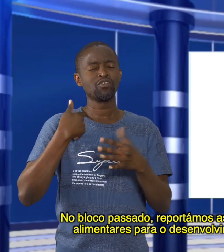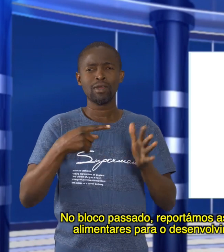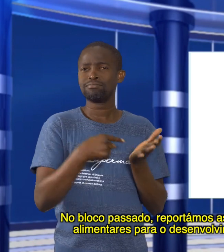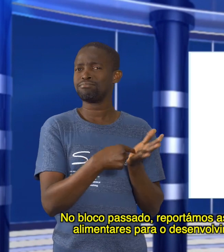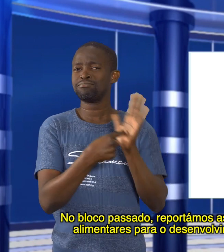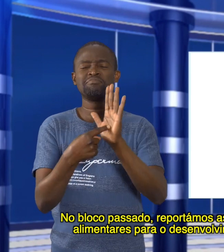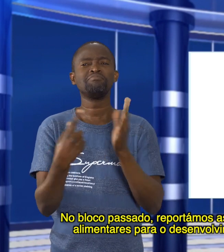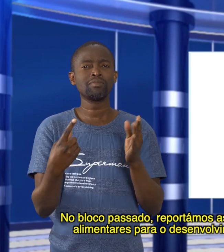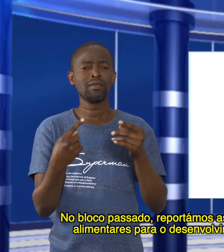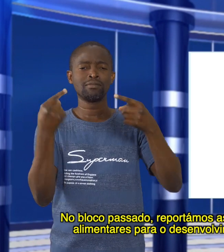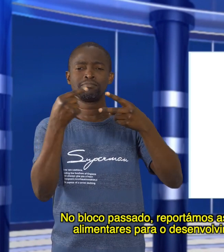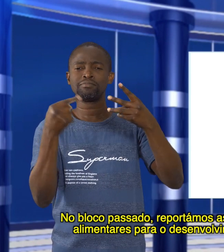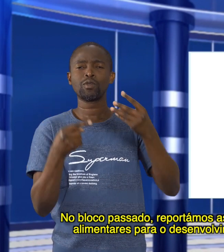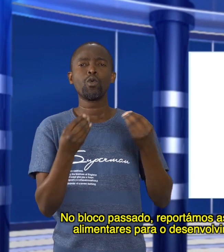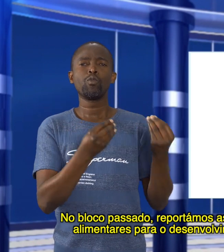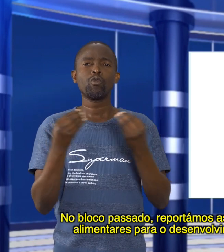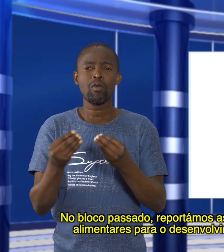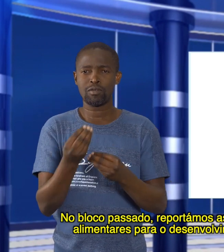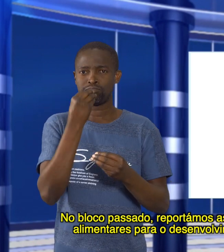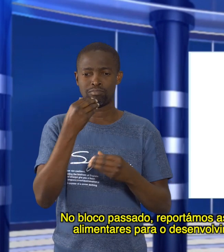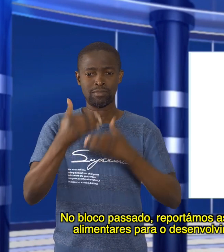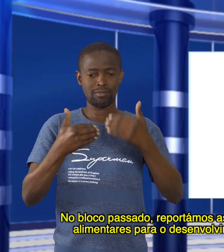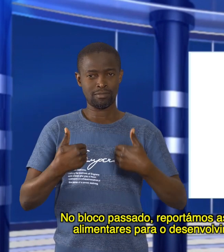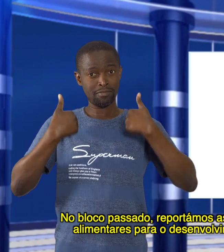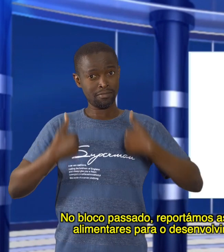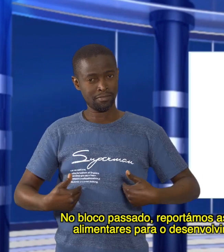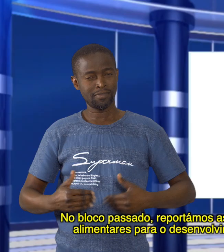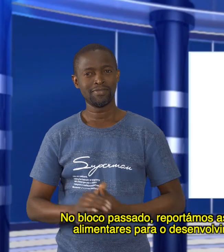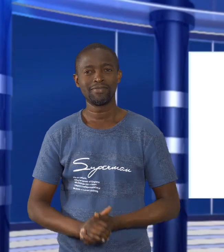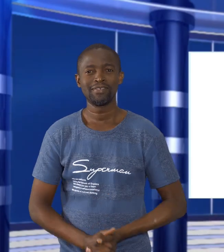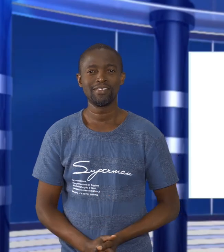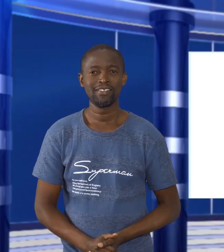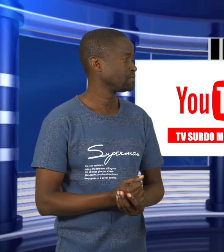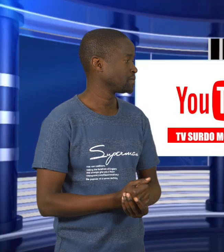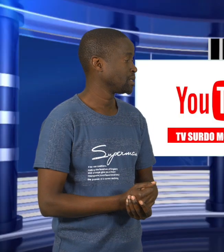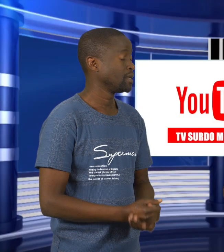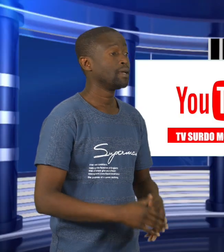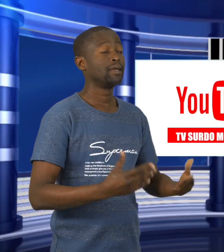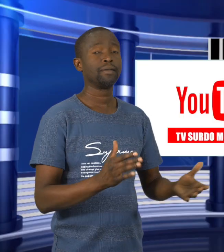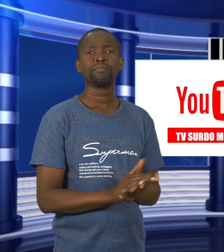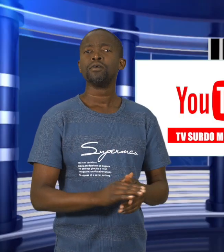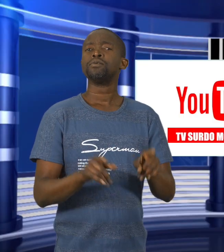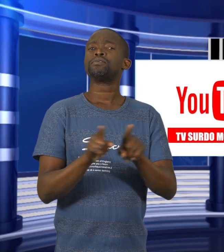reportámos as consequências dos tabus alimentares para o desenvolvimento global do homem.